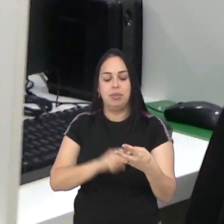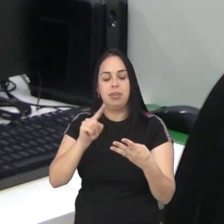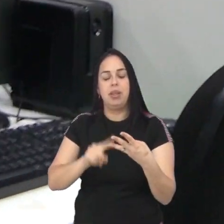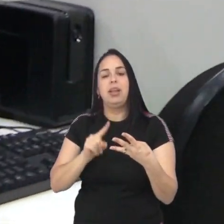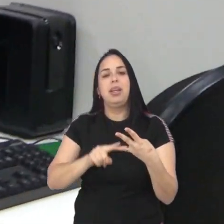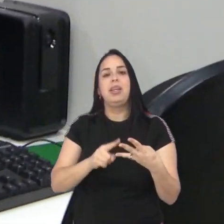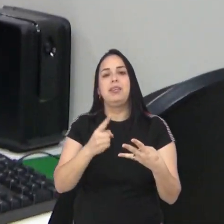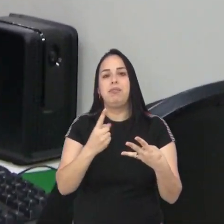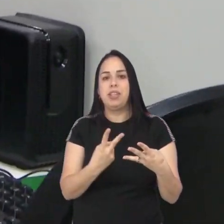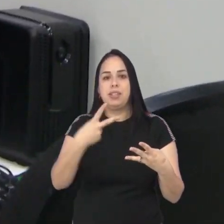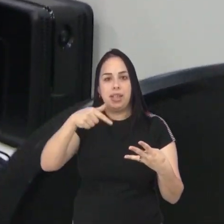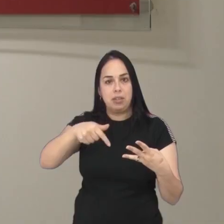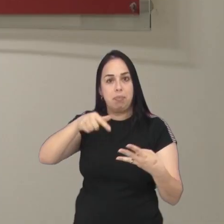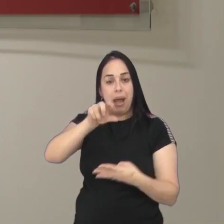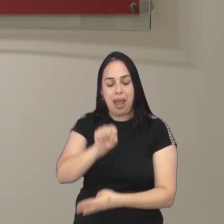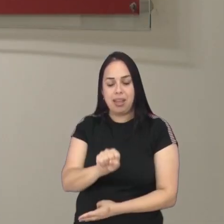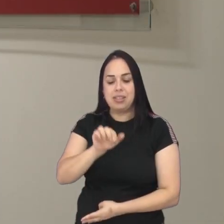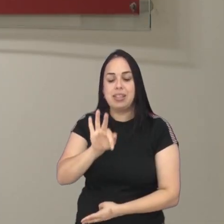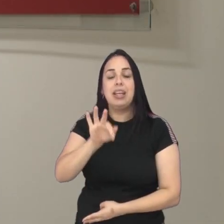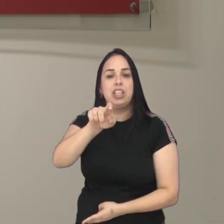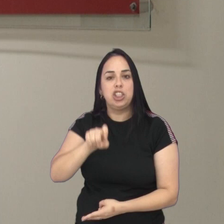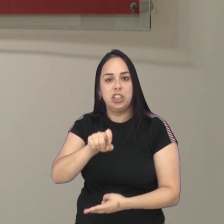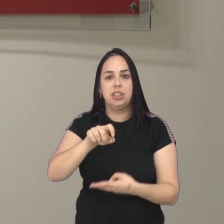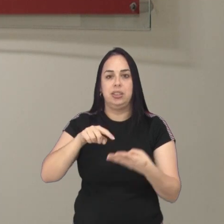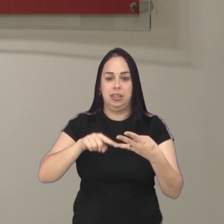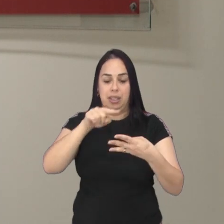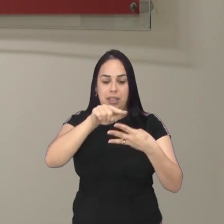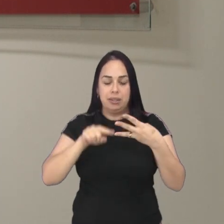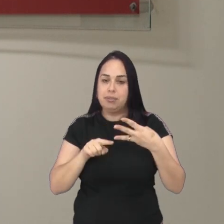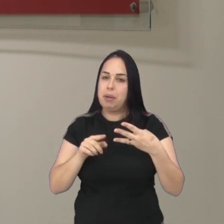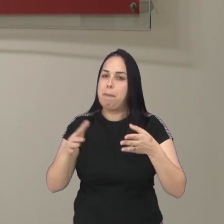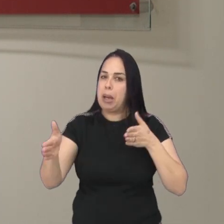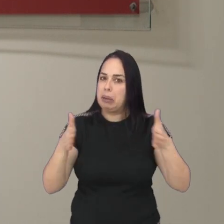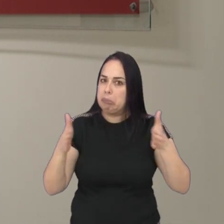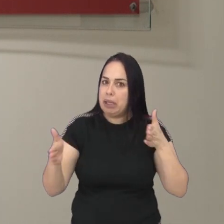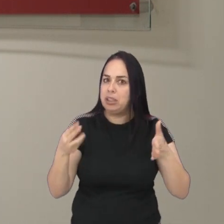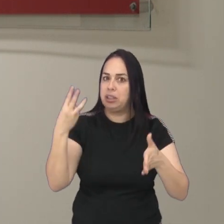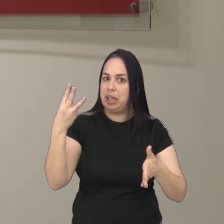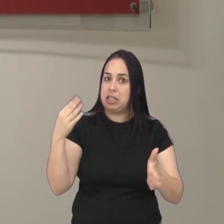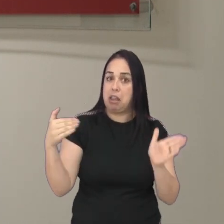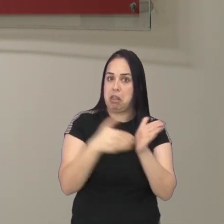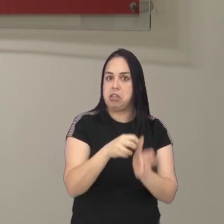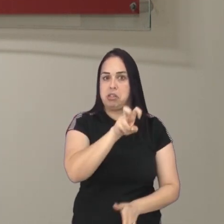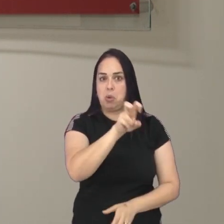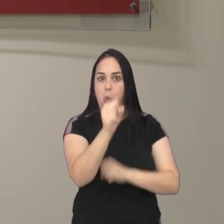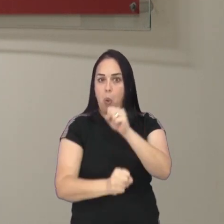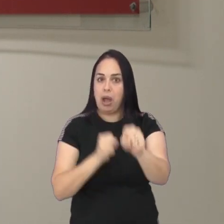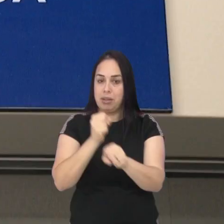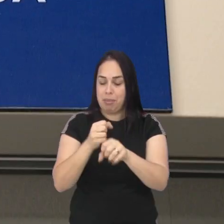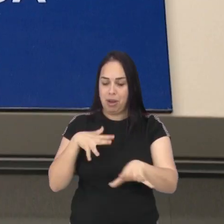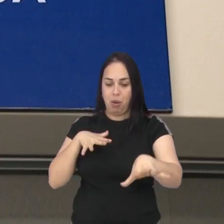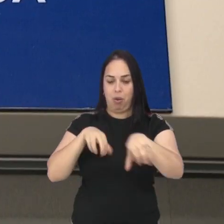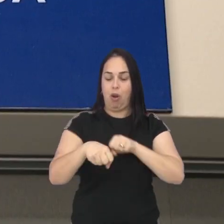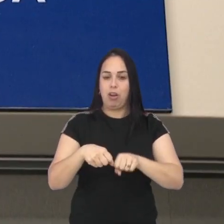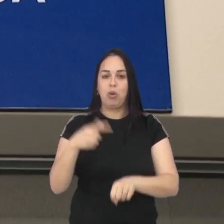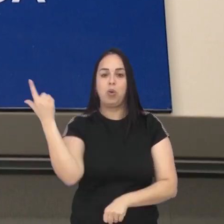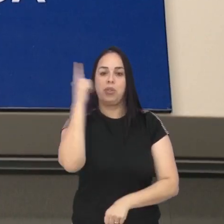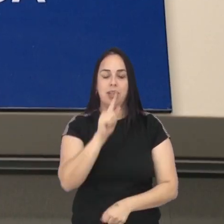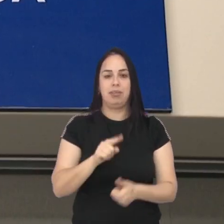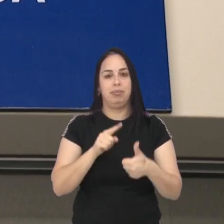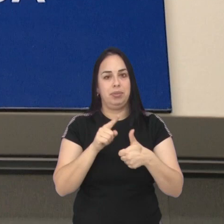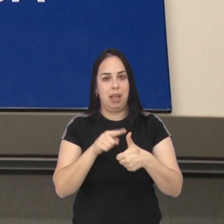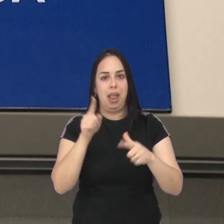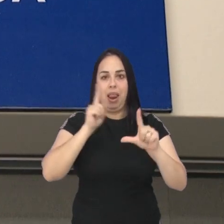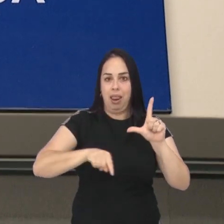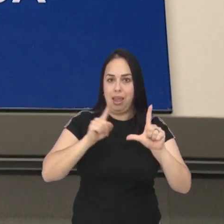27 para São Francisco Xavier. Todos com duração de 3 a 5 anos para a formação. Oportunidades em áreas